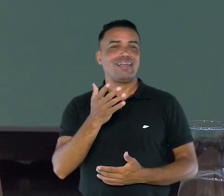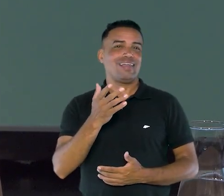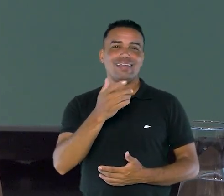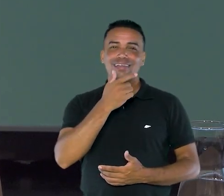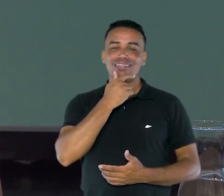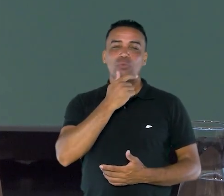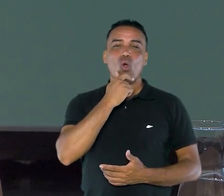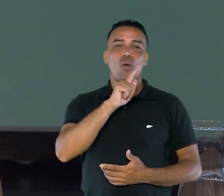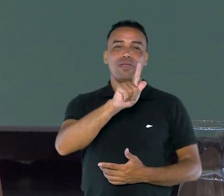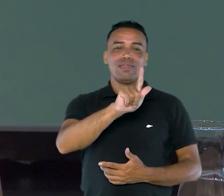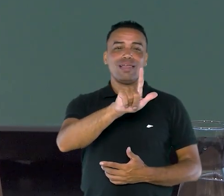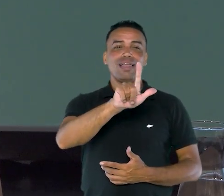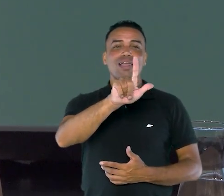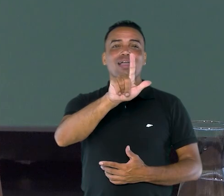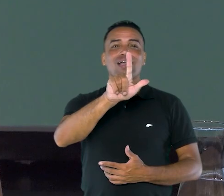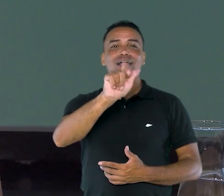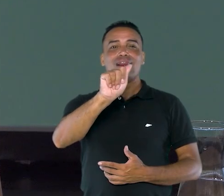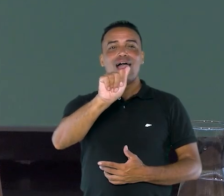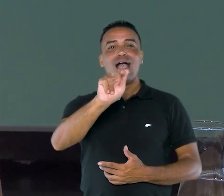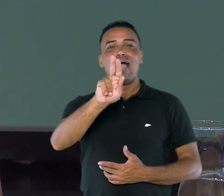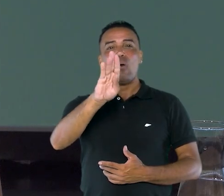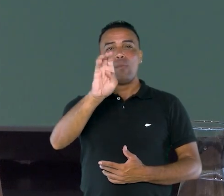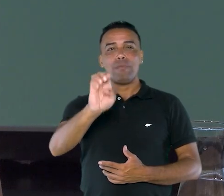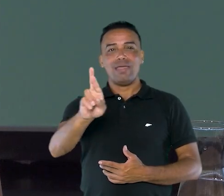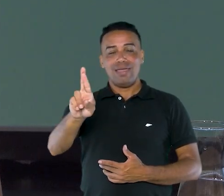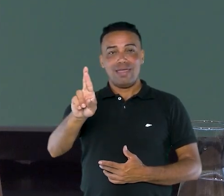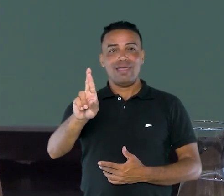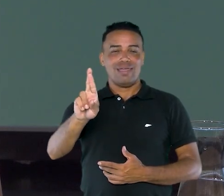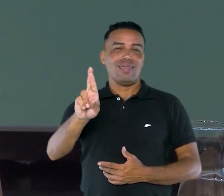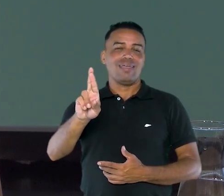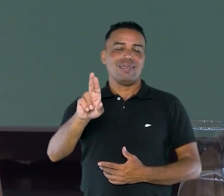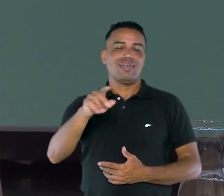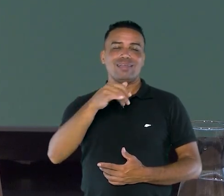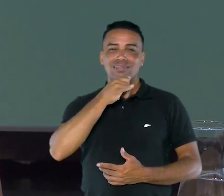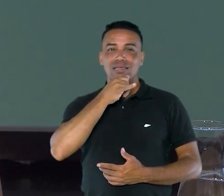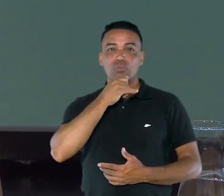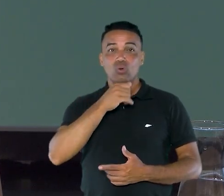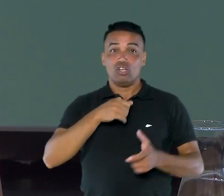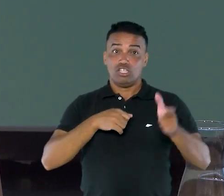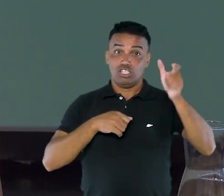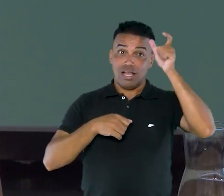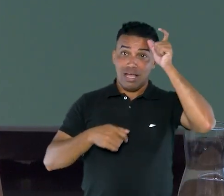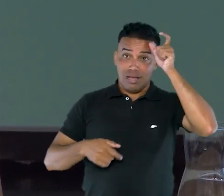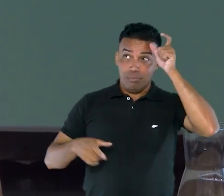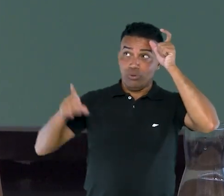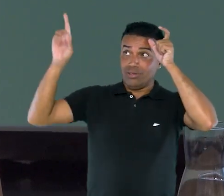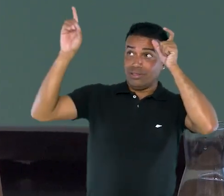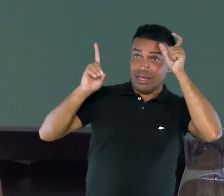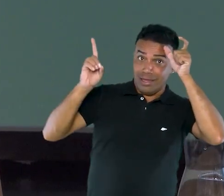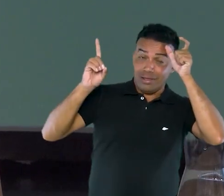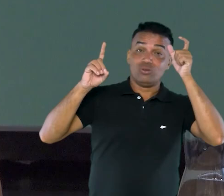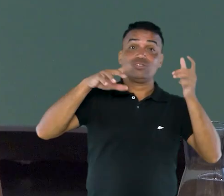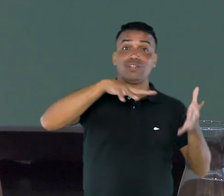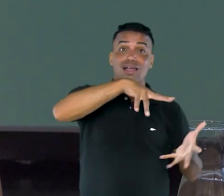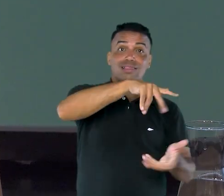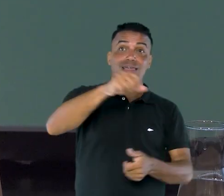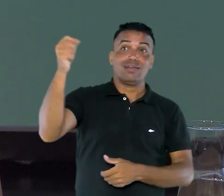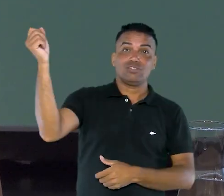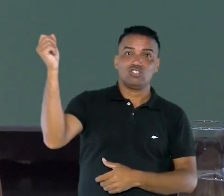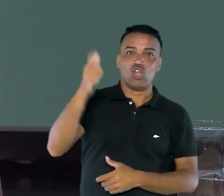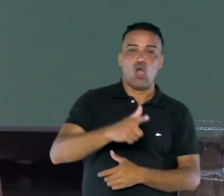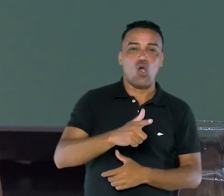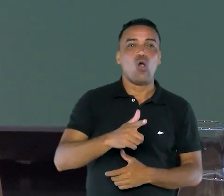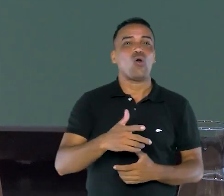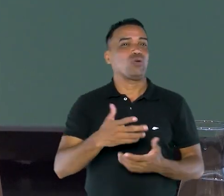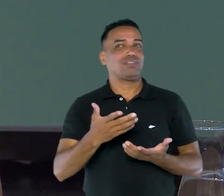Glauber Rocha, sabe? Deus e o Diabo na Terra do Sol, do Guimarães Rosa, esse Dante